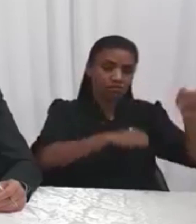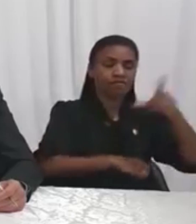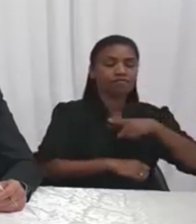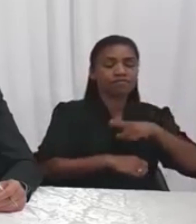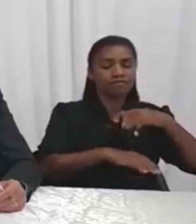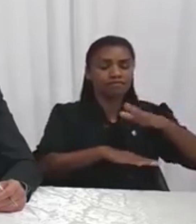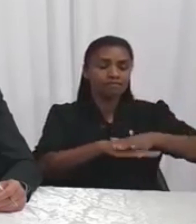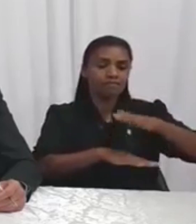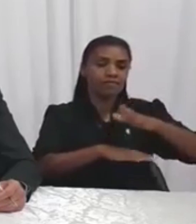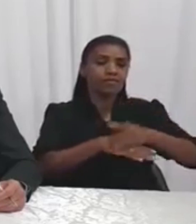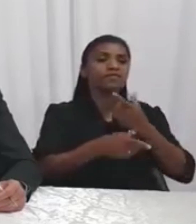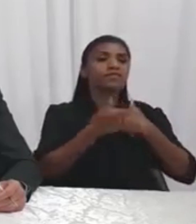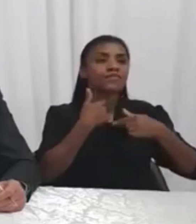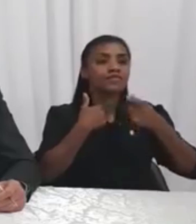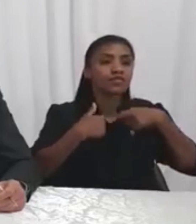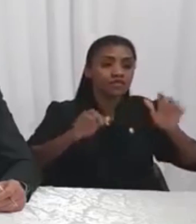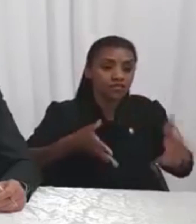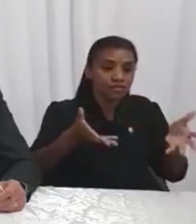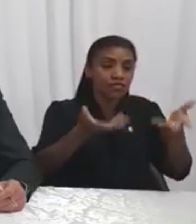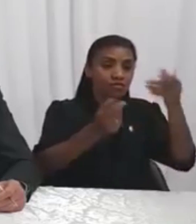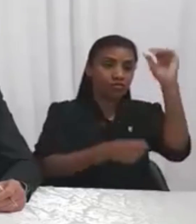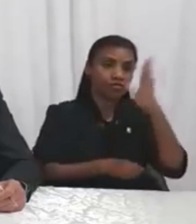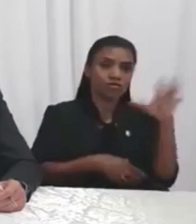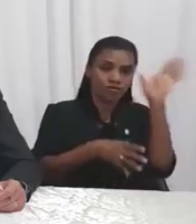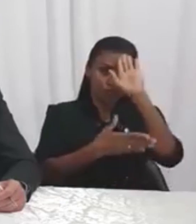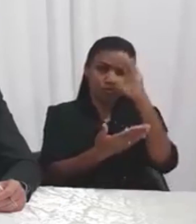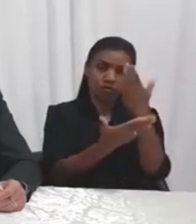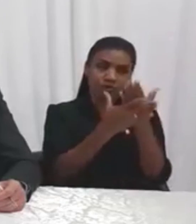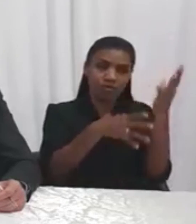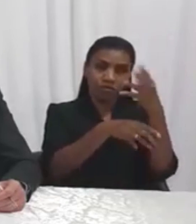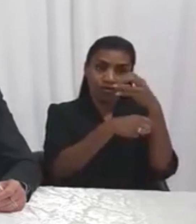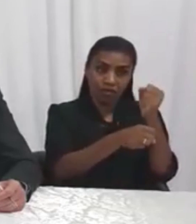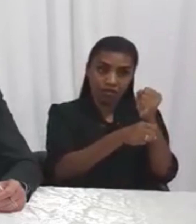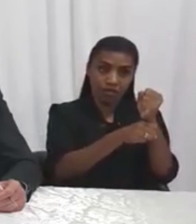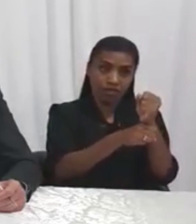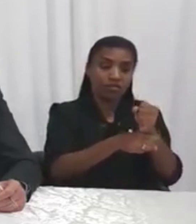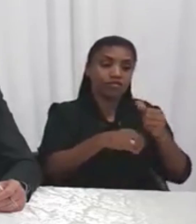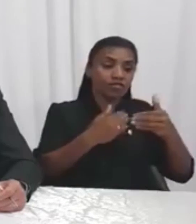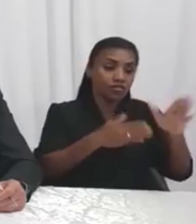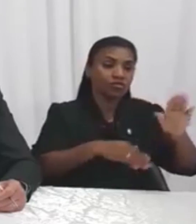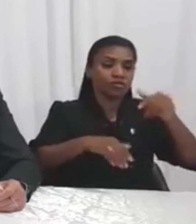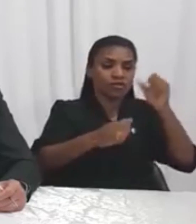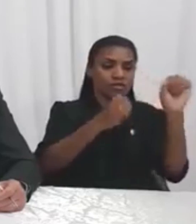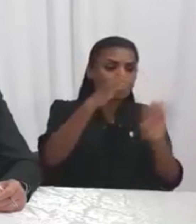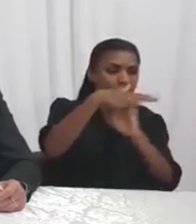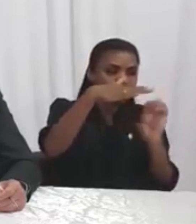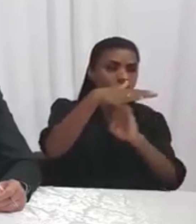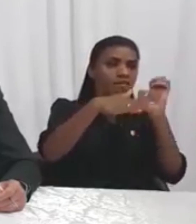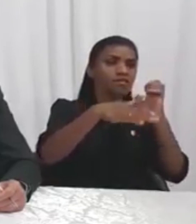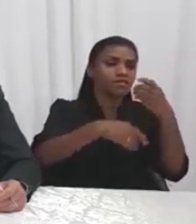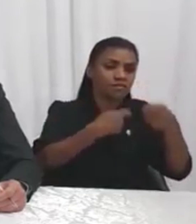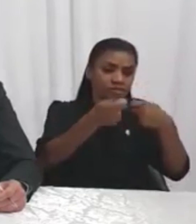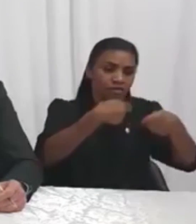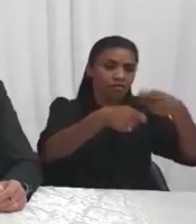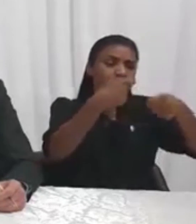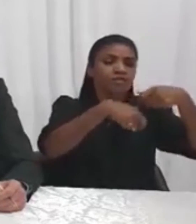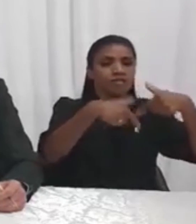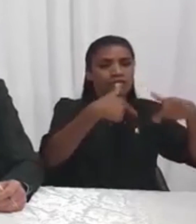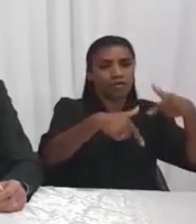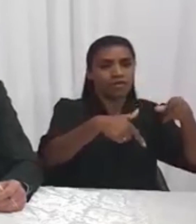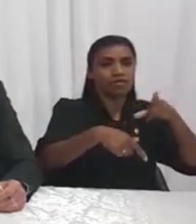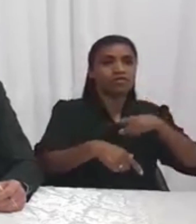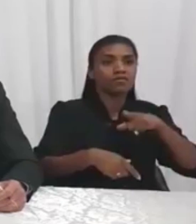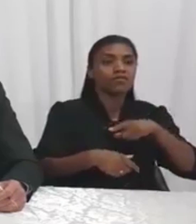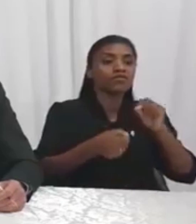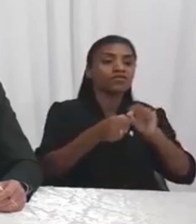mais vontade de investir no Brasil, ter confiança, abrindo mais empresas, gerando mais emprego, é que nós vamos